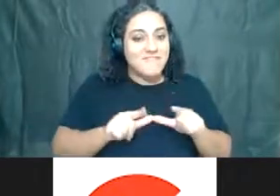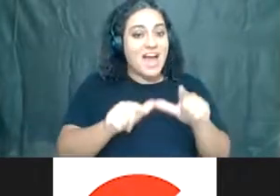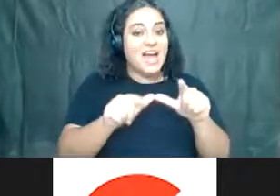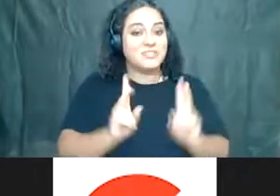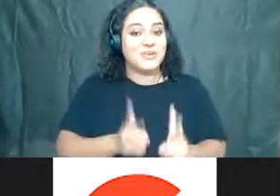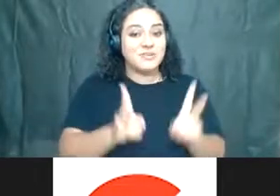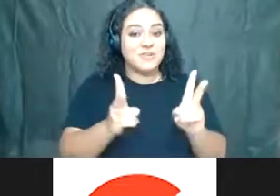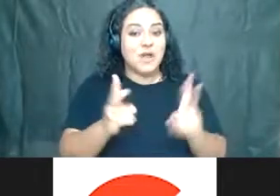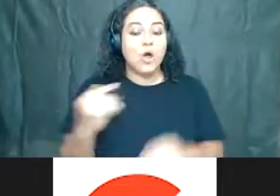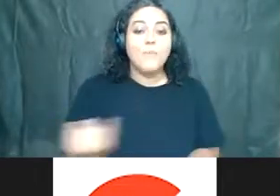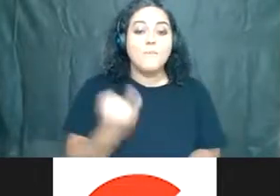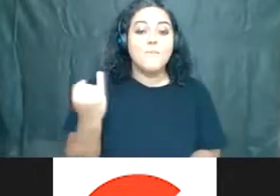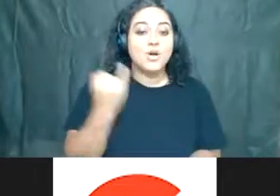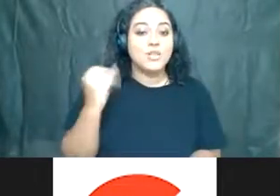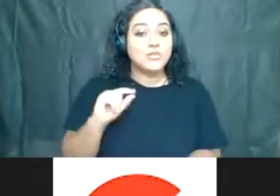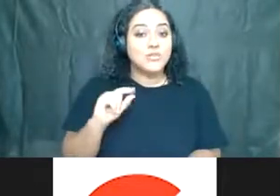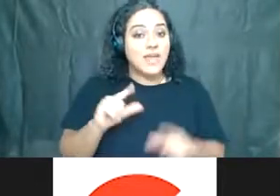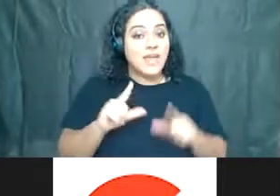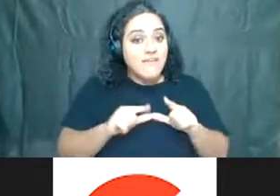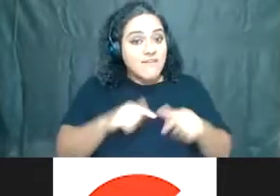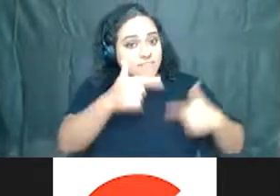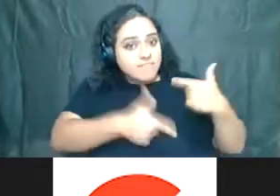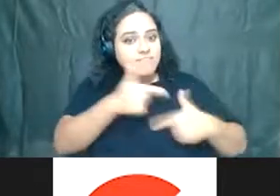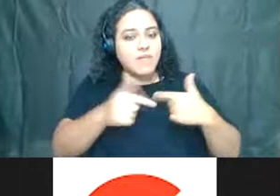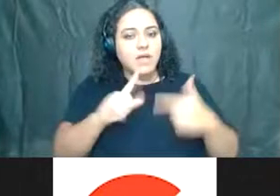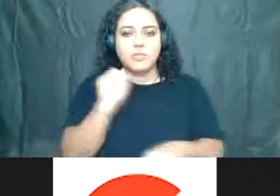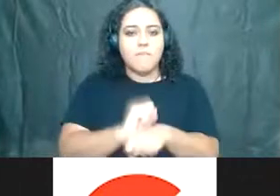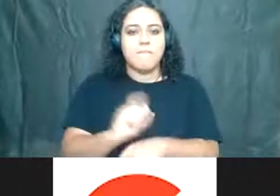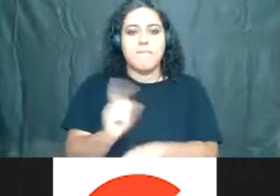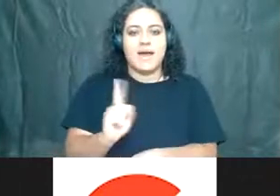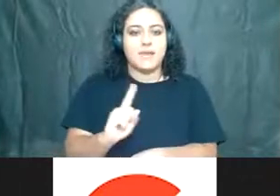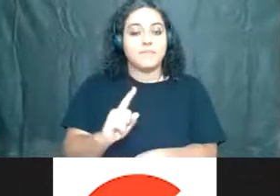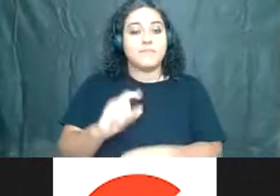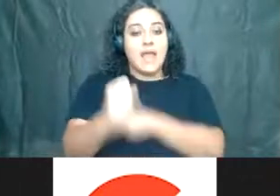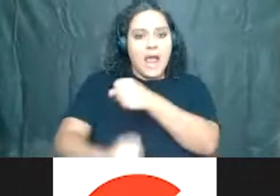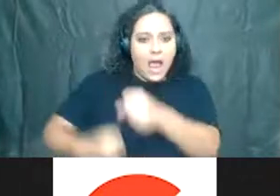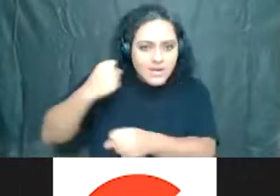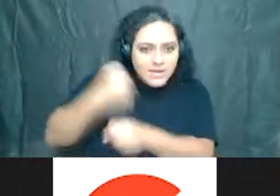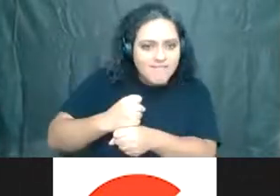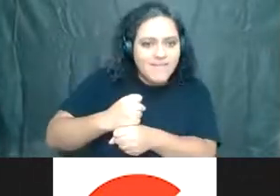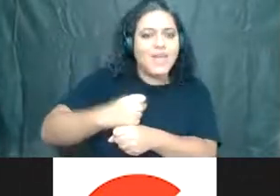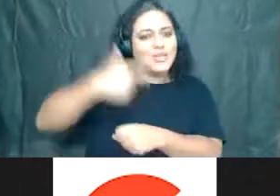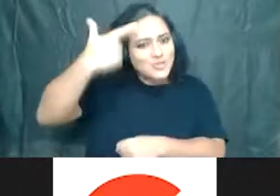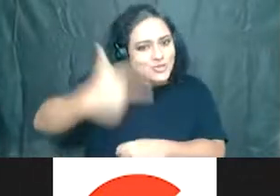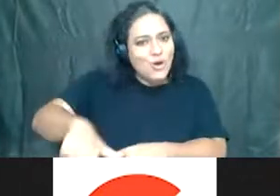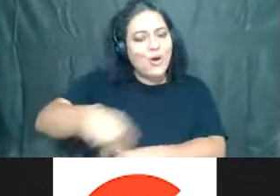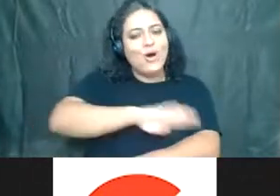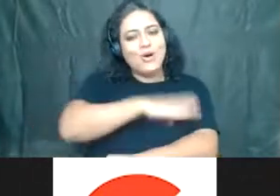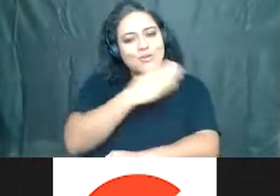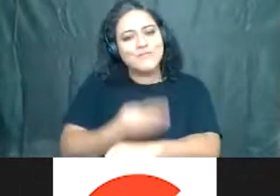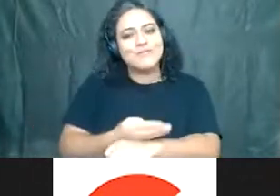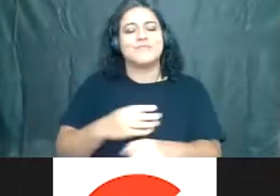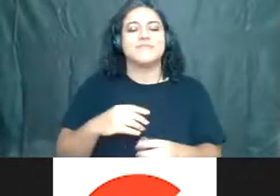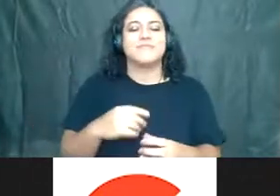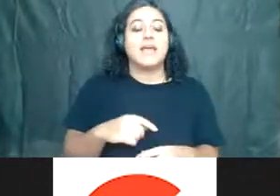importante é a viagem, a jornada não parar, né? Ano que vem tem mais jornadas. E no sentido assim,